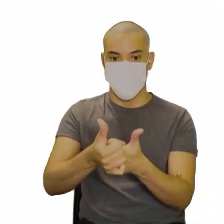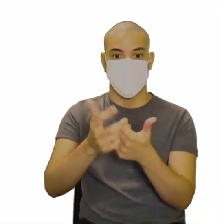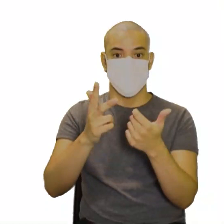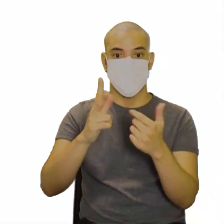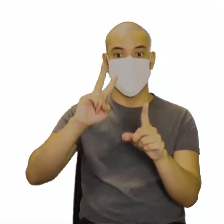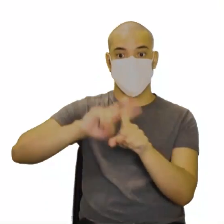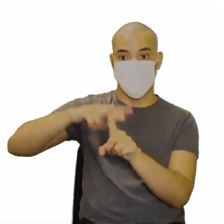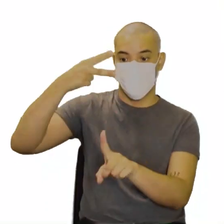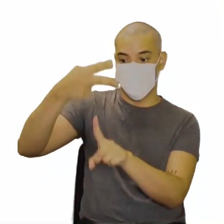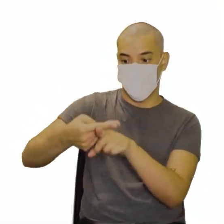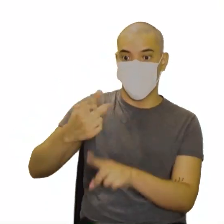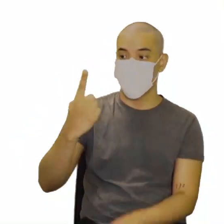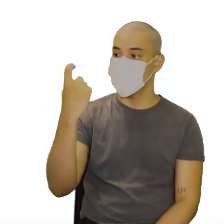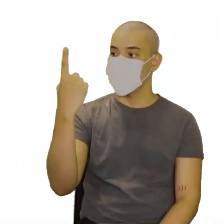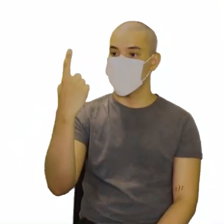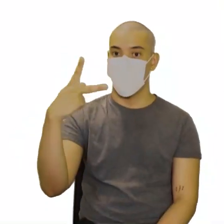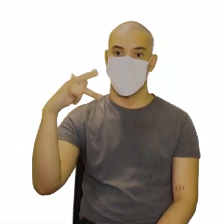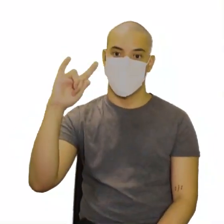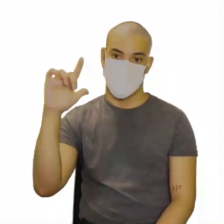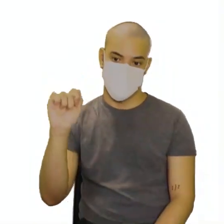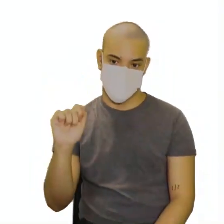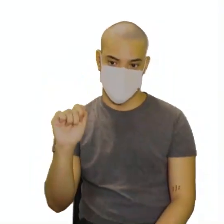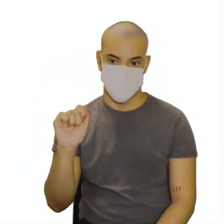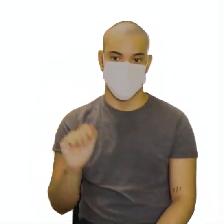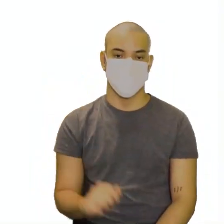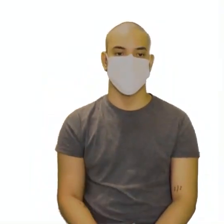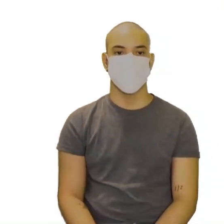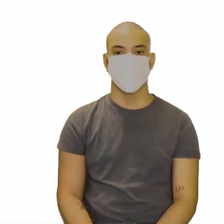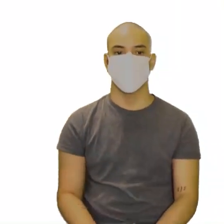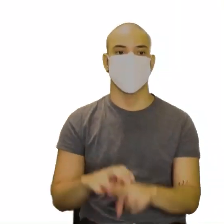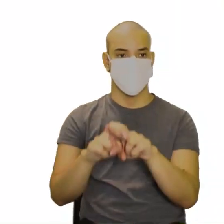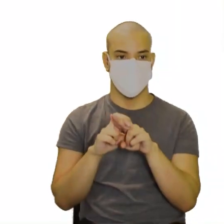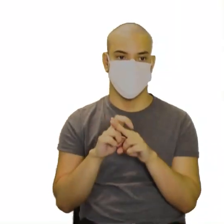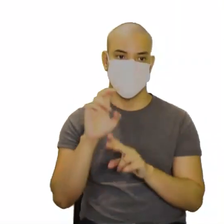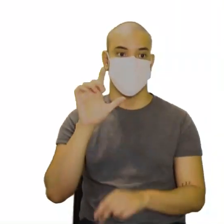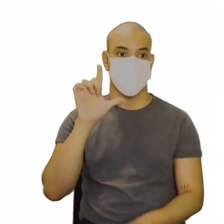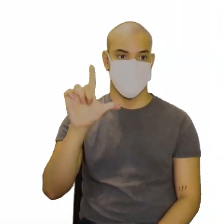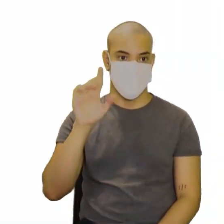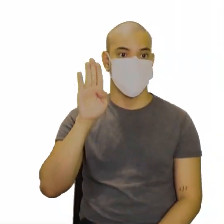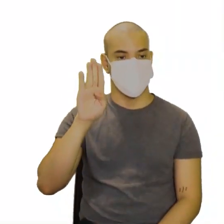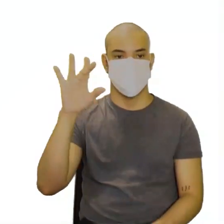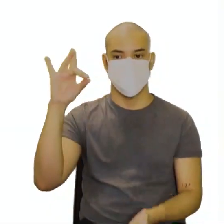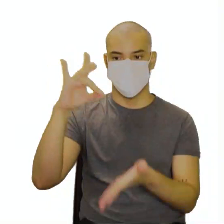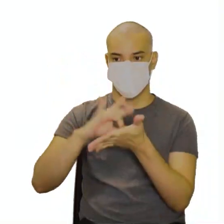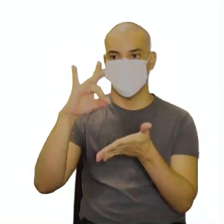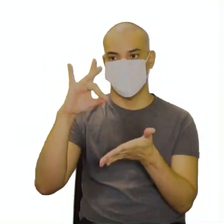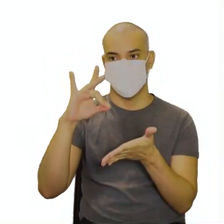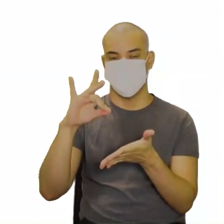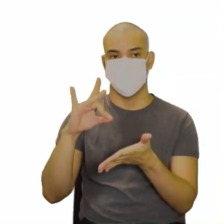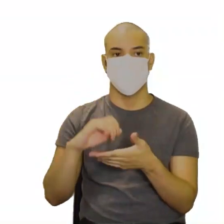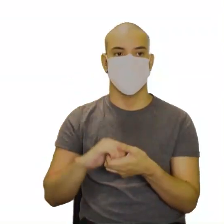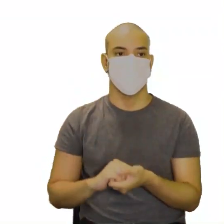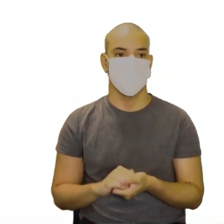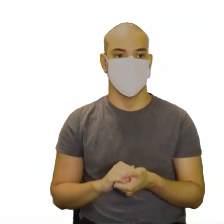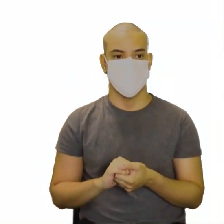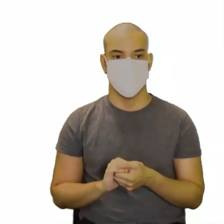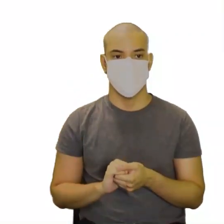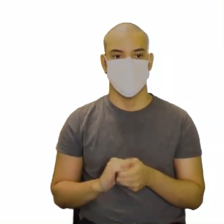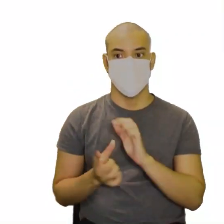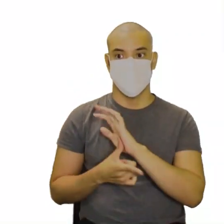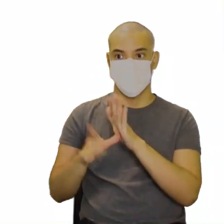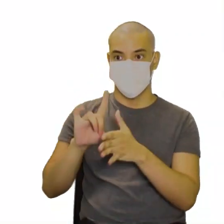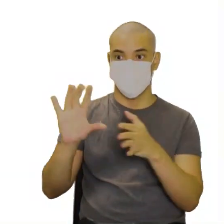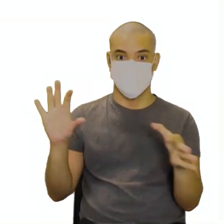ao dobro de uma única pilha, ok? Então, a letra B, ela é verdadeira. Lá na associação em série da